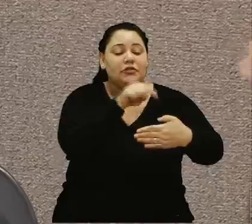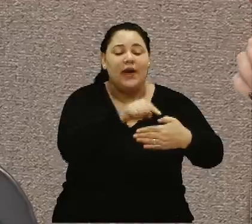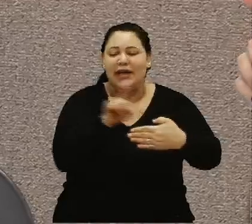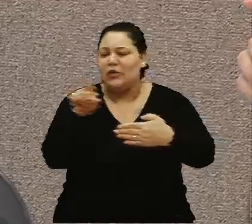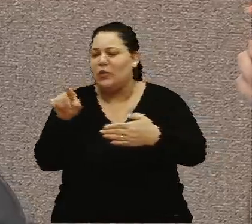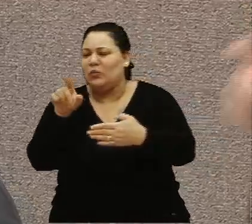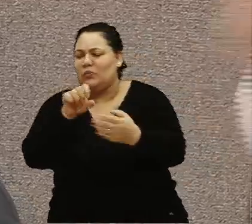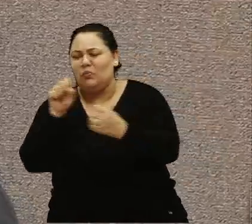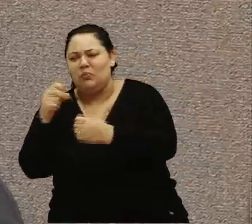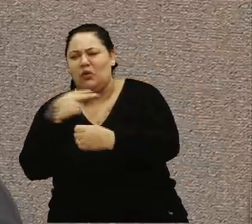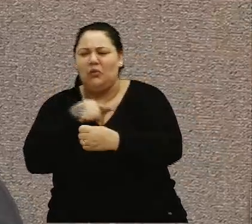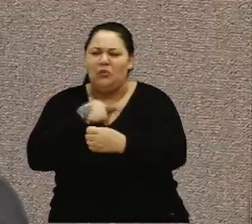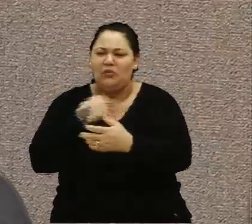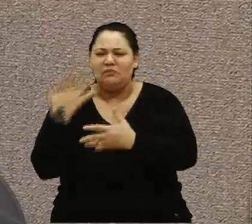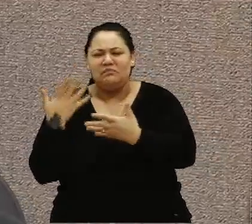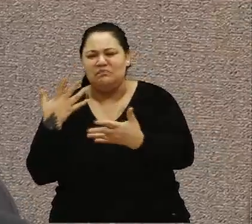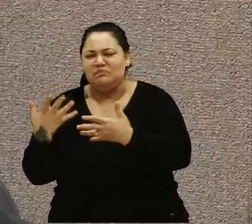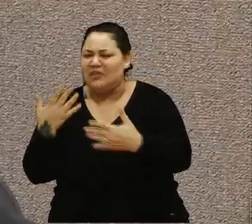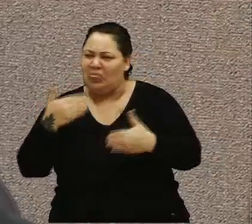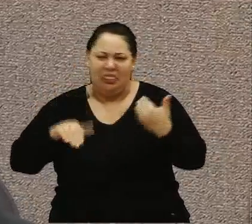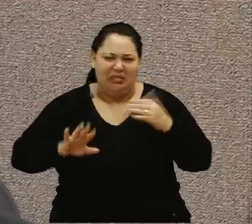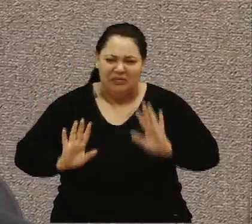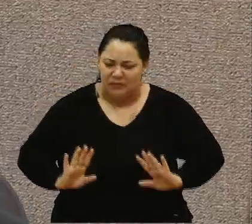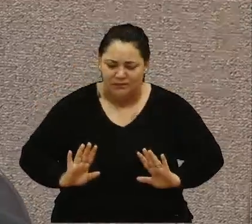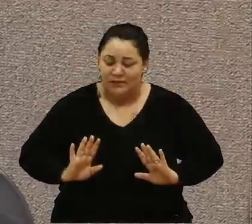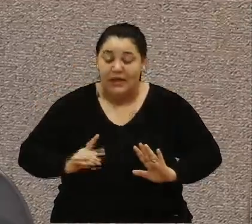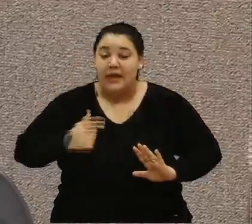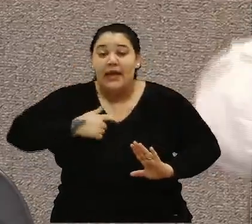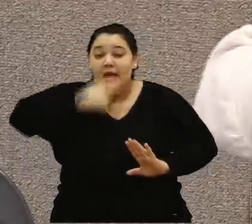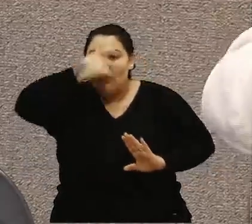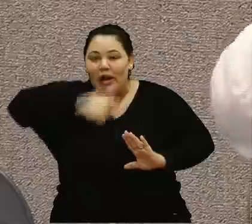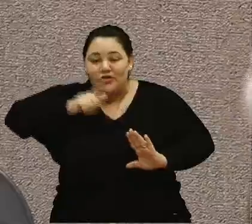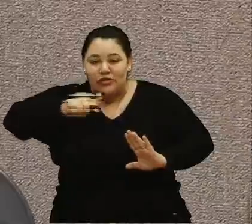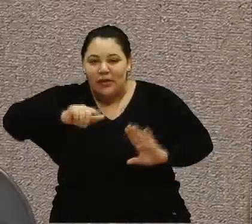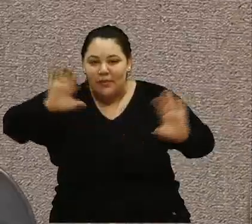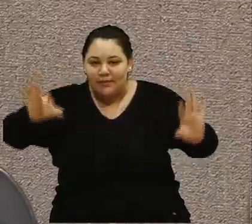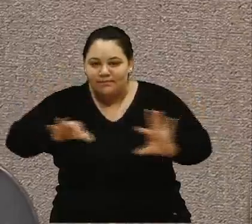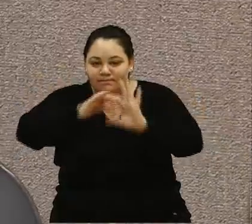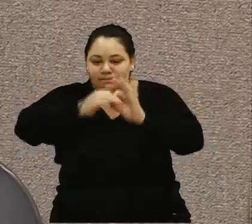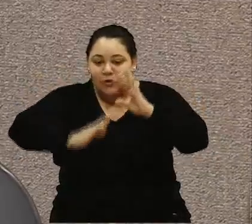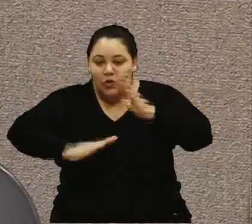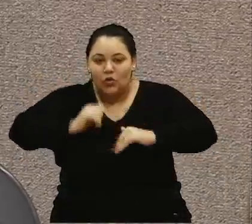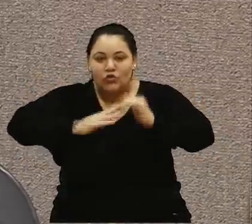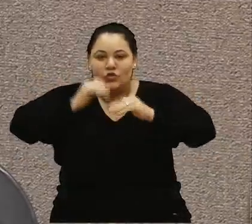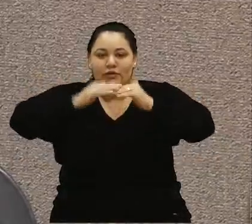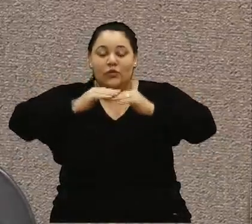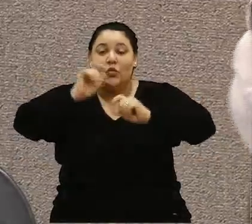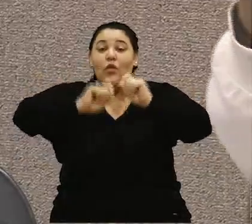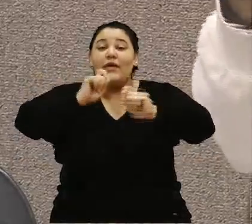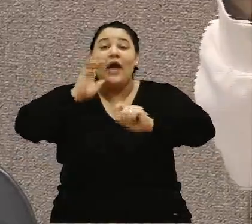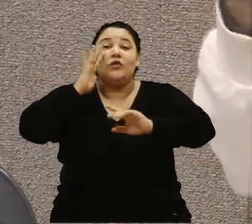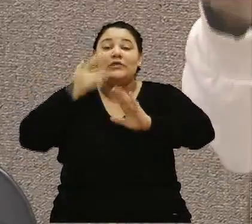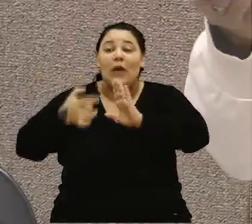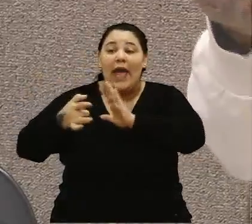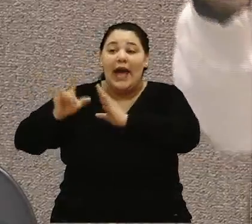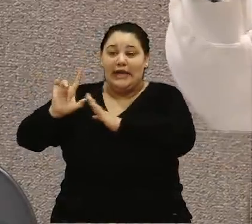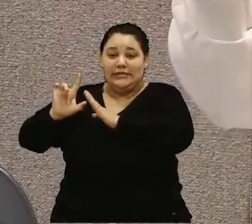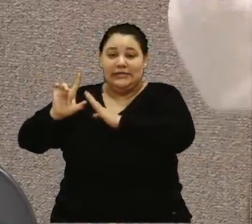acho que não tem a ver. O que eu acho que tem a ver é uma construção. Por exemplo, o que aconteceu foi anterior, né? Essa emenda